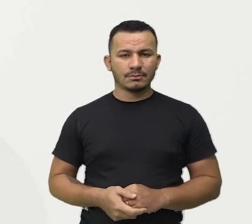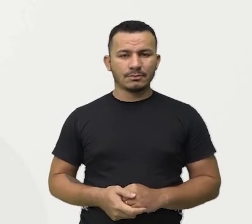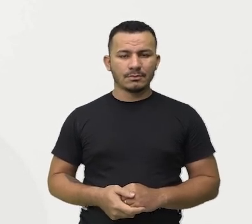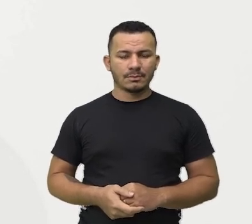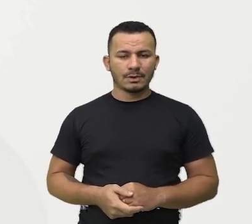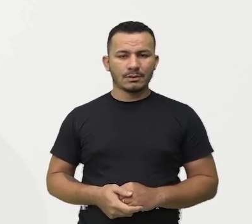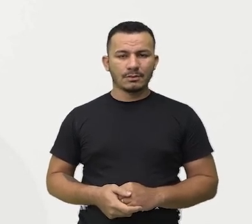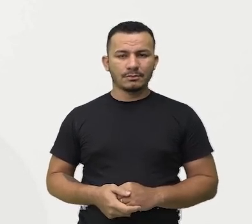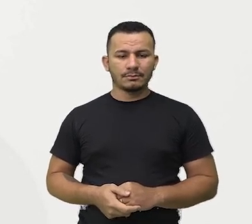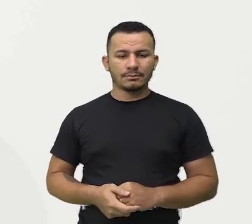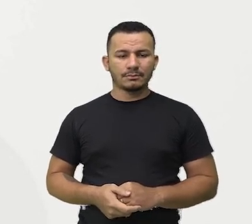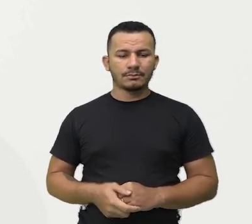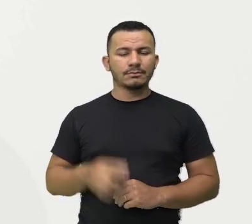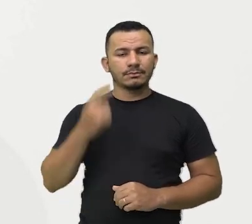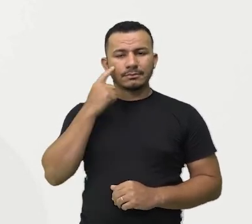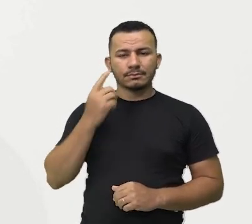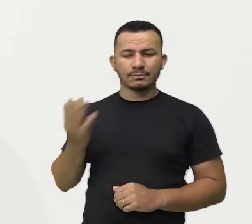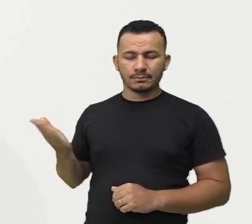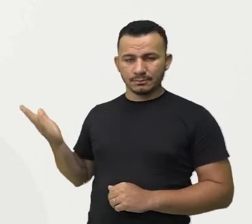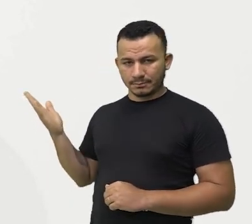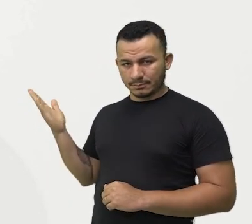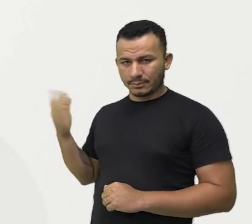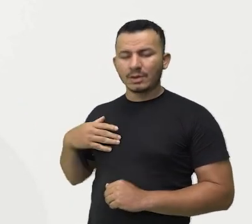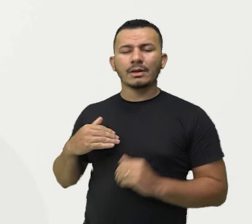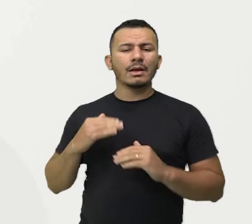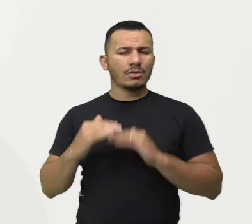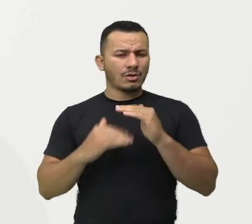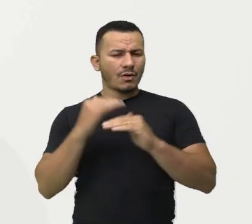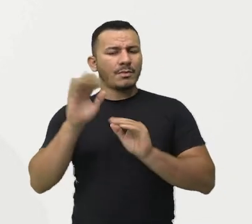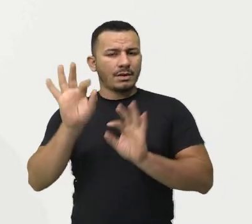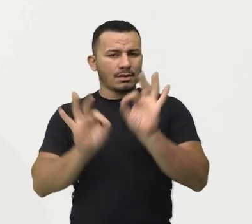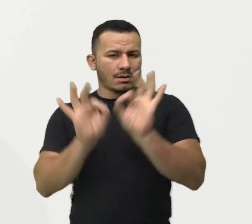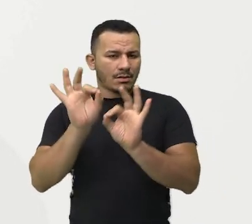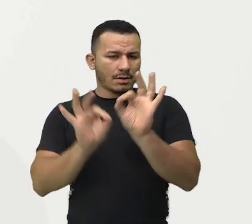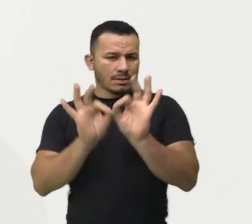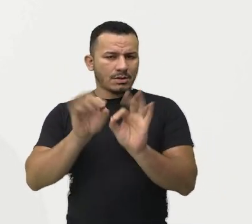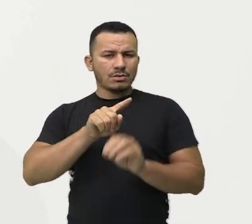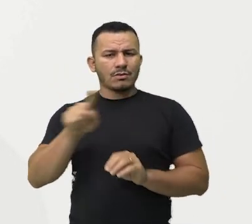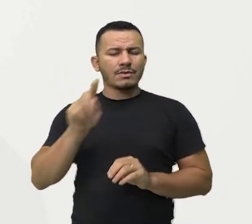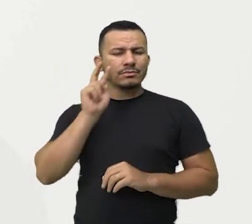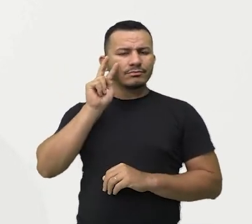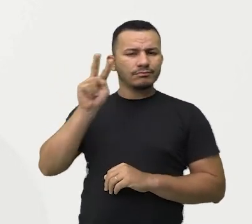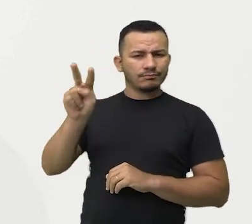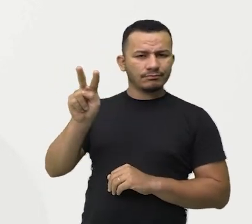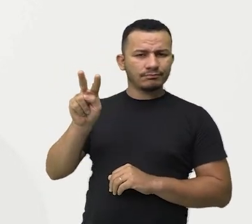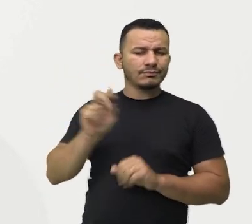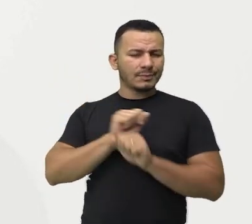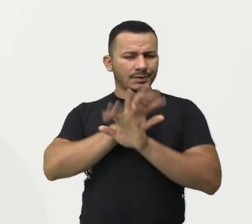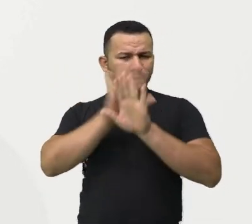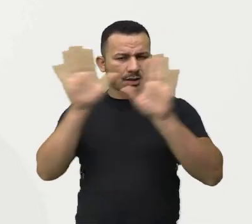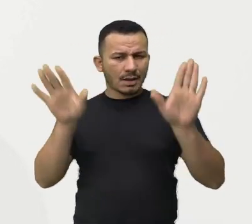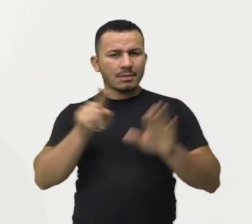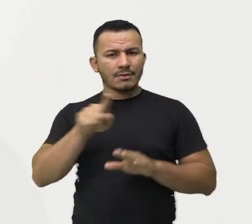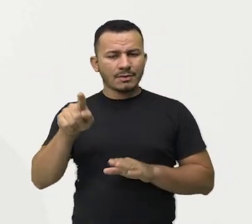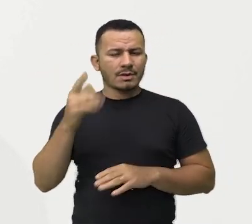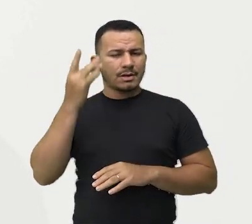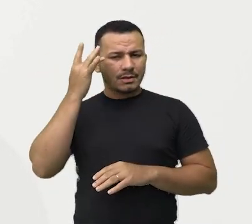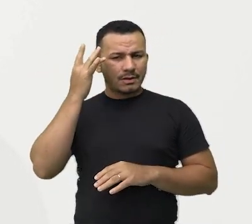gente vai fazer esse cálculo, mas temos aqui, o professor trouxe para você bem bonitinho aqui o desenvolvimento da questão, para ficar